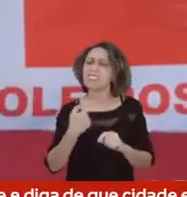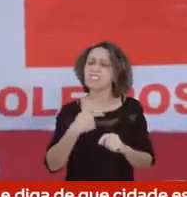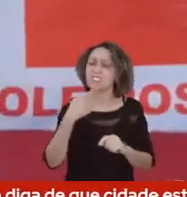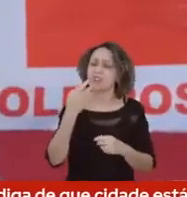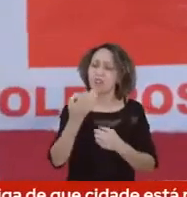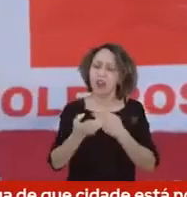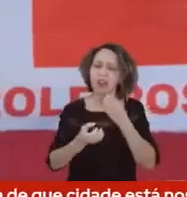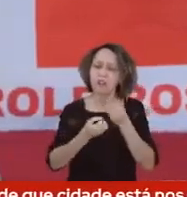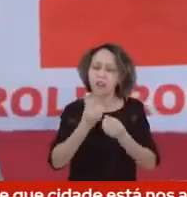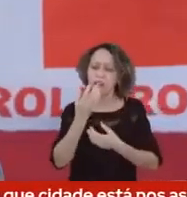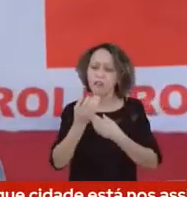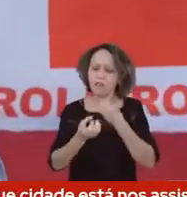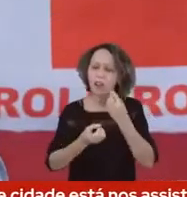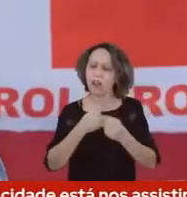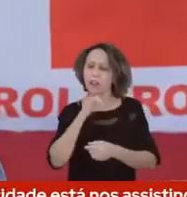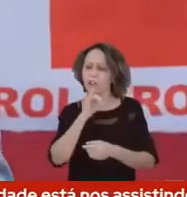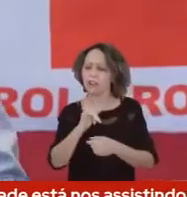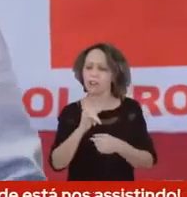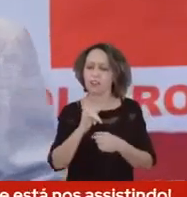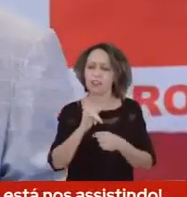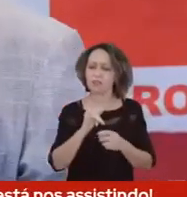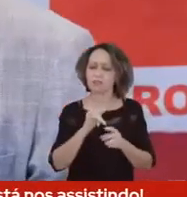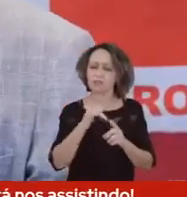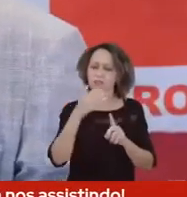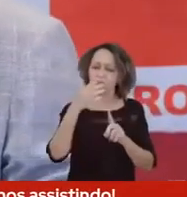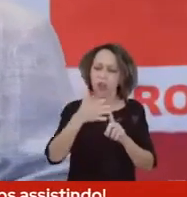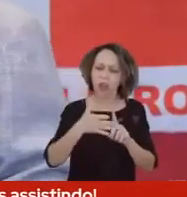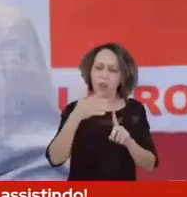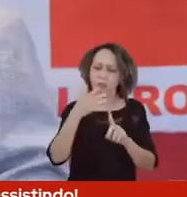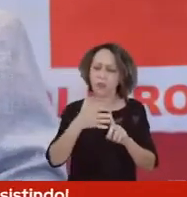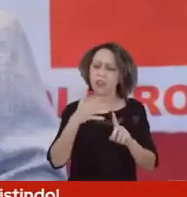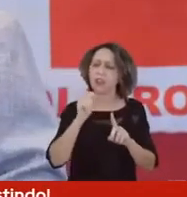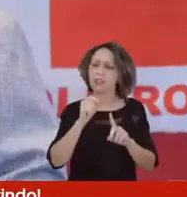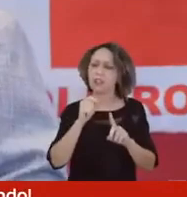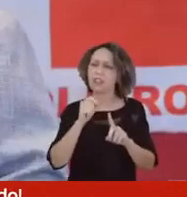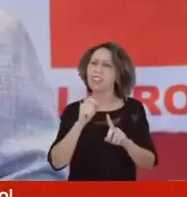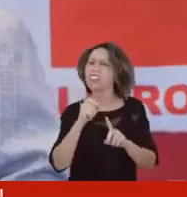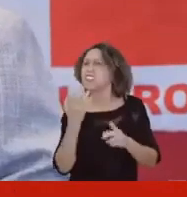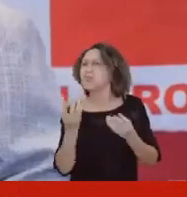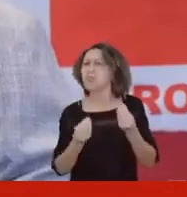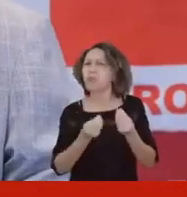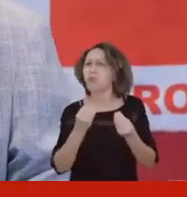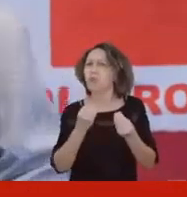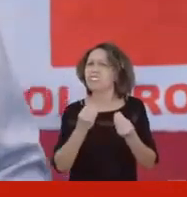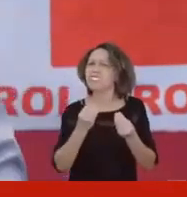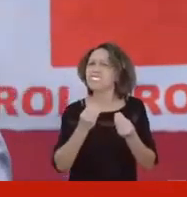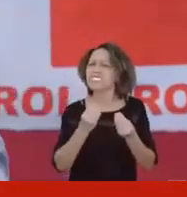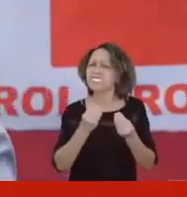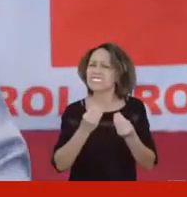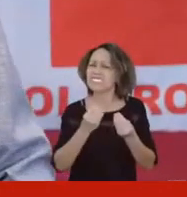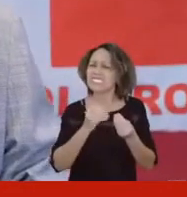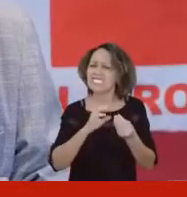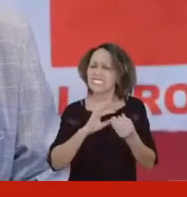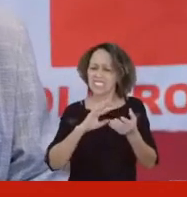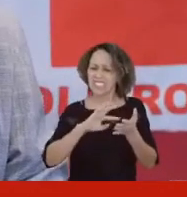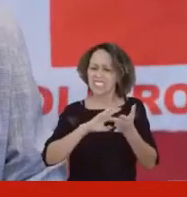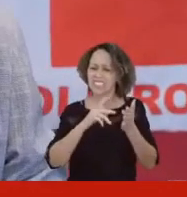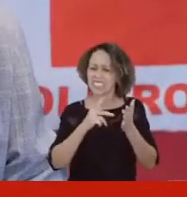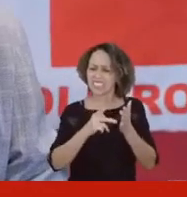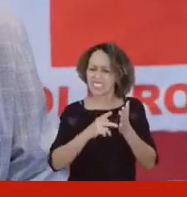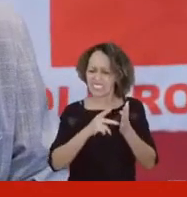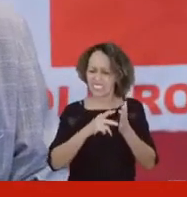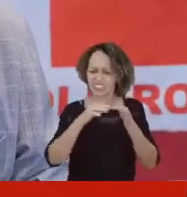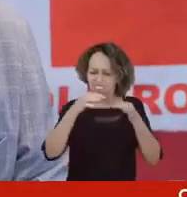a fala só tem sentido a gente abrir a boca para falar se a gente conseguir convencer as